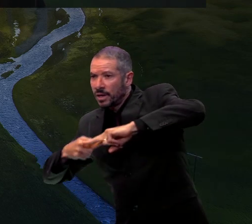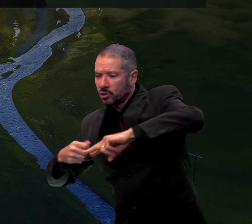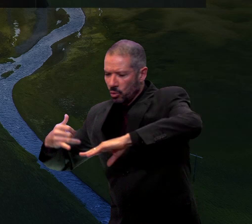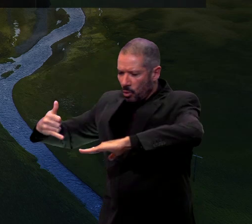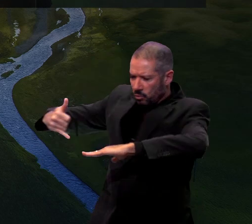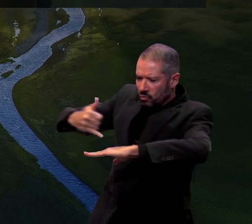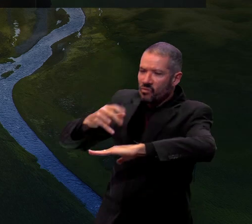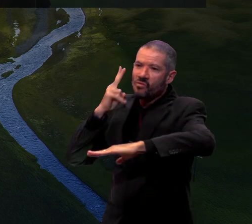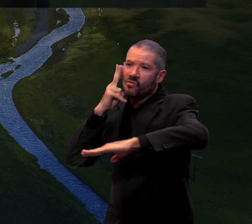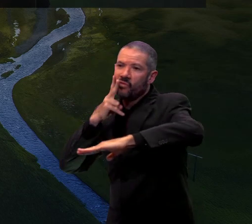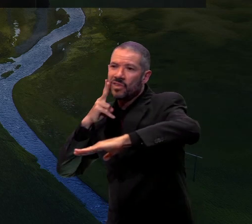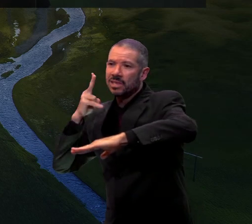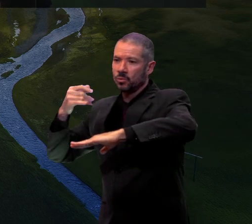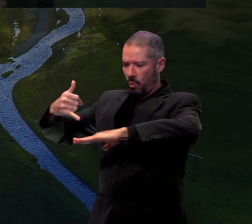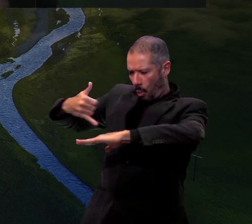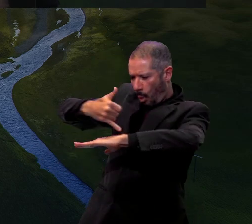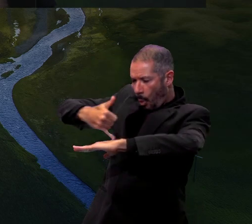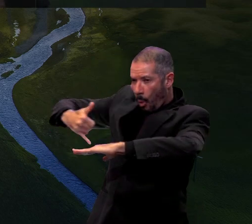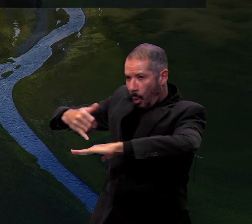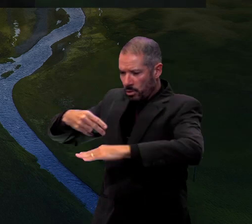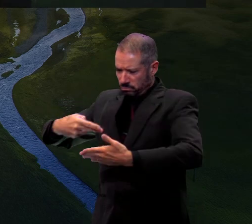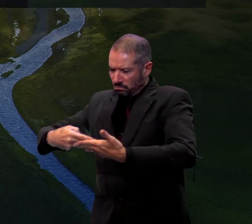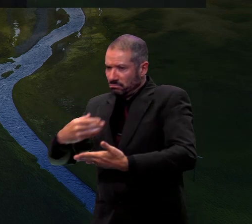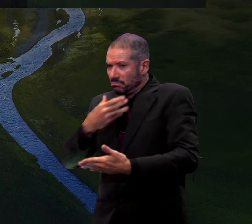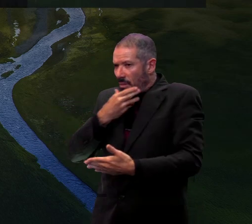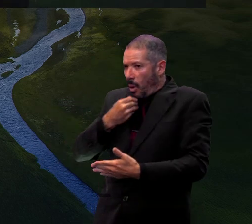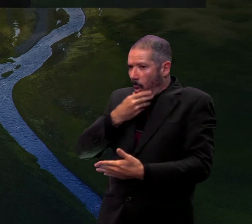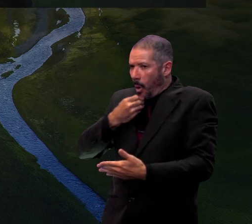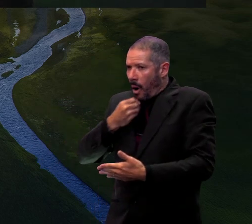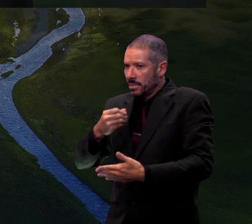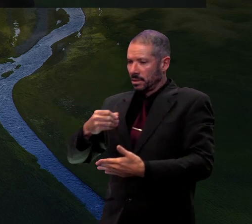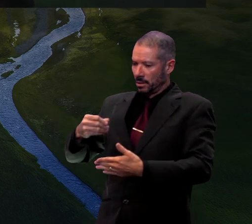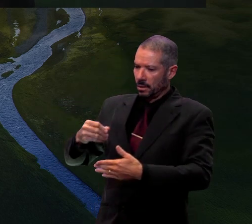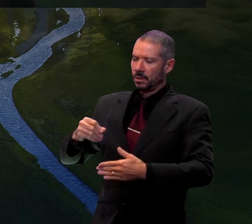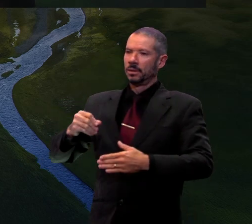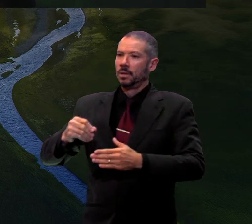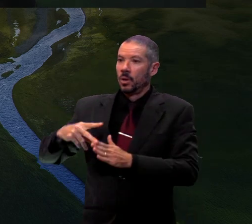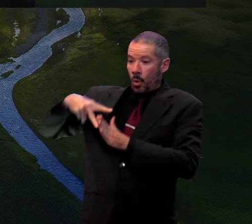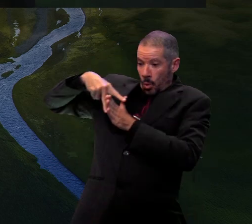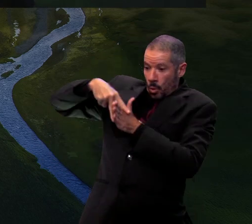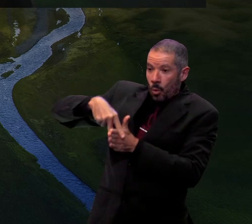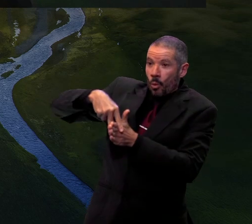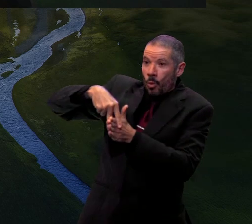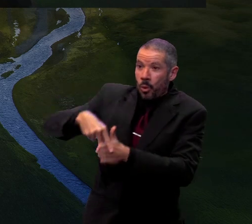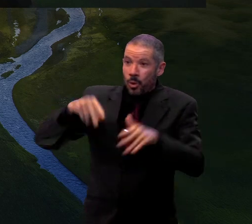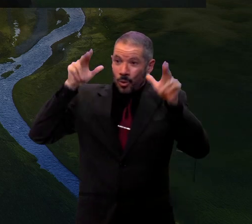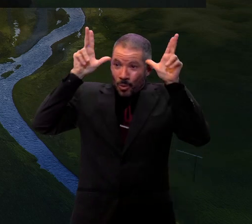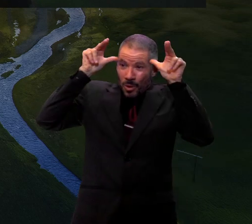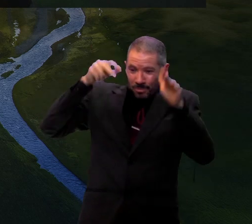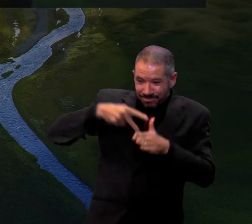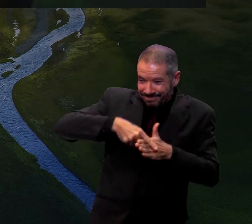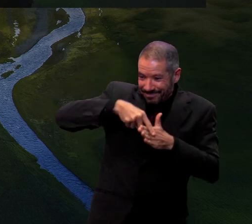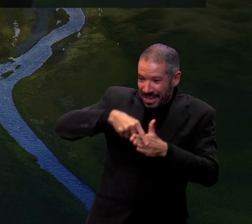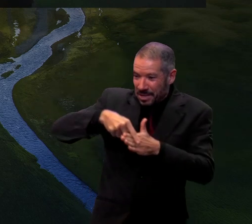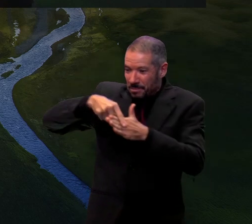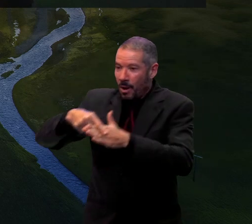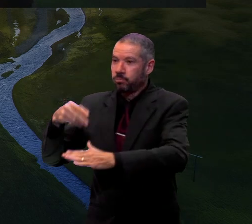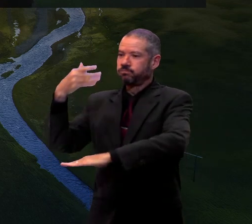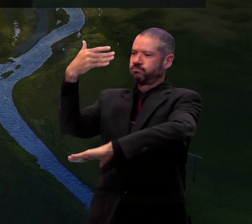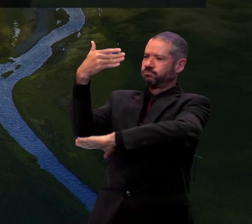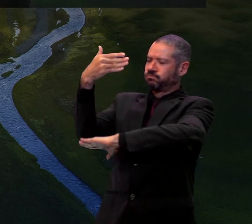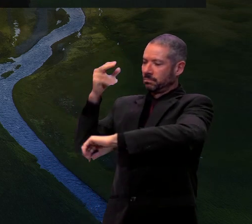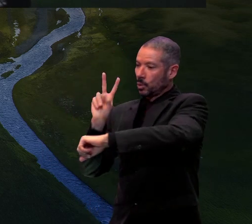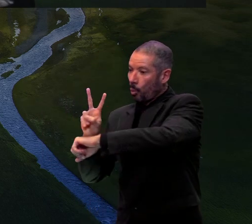nelas vinho e óleo. Depois colocou sobre o próprio animal e levou-o para uma hospedaria e cuidou